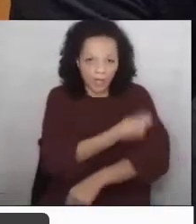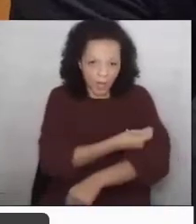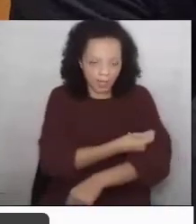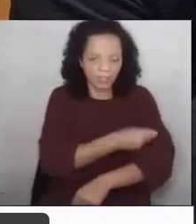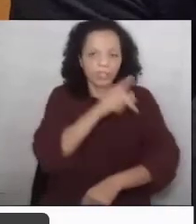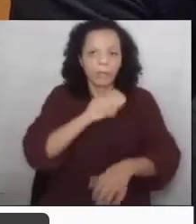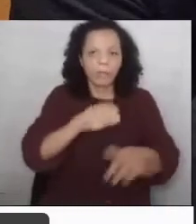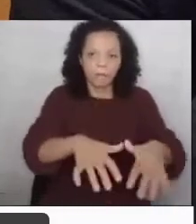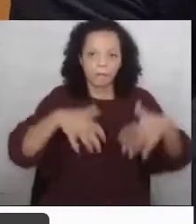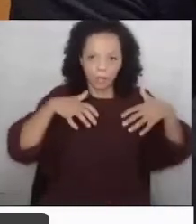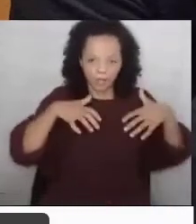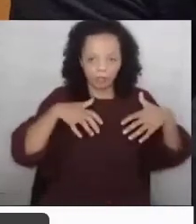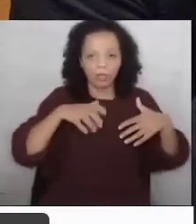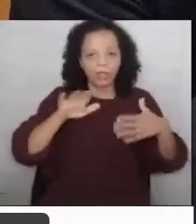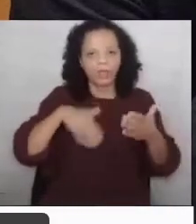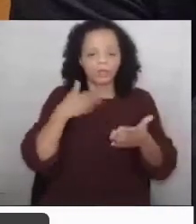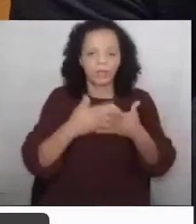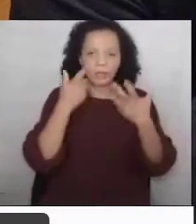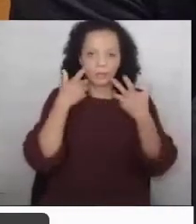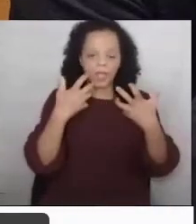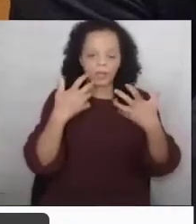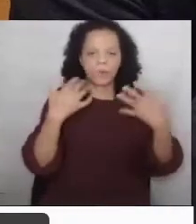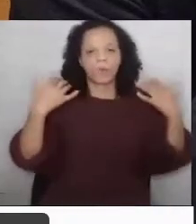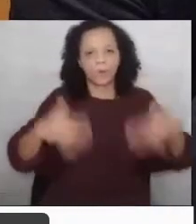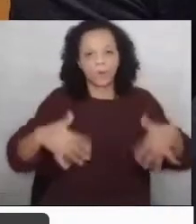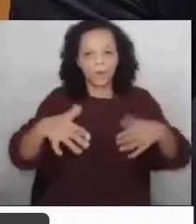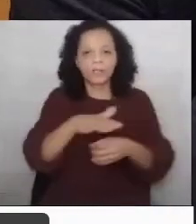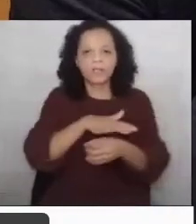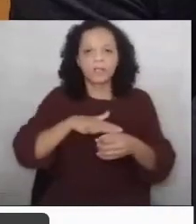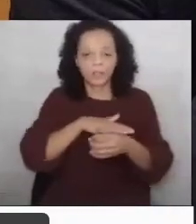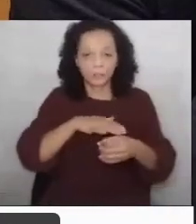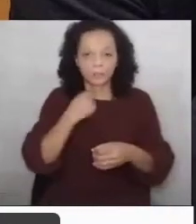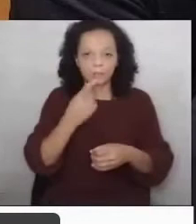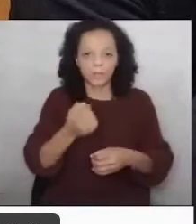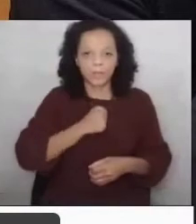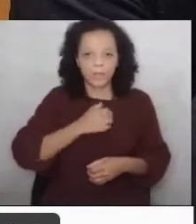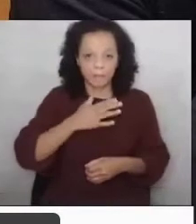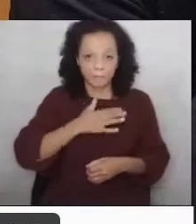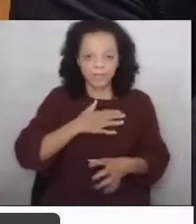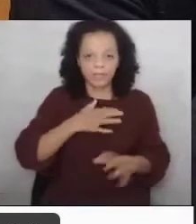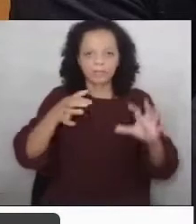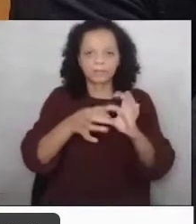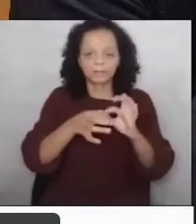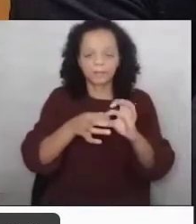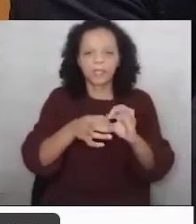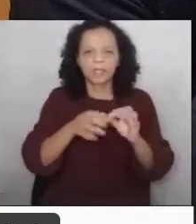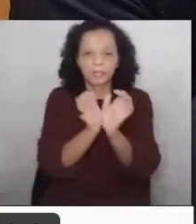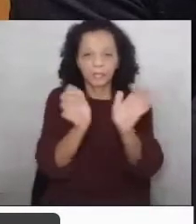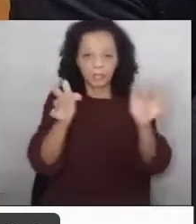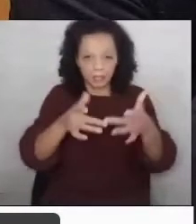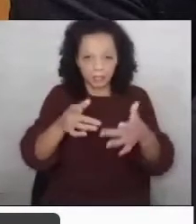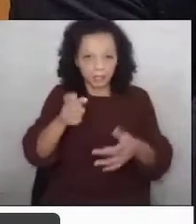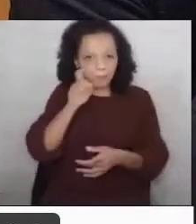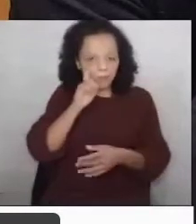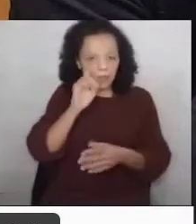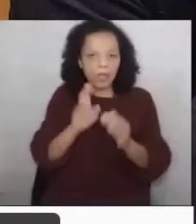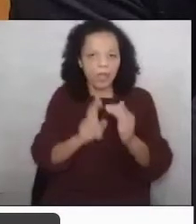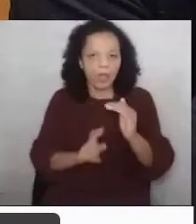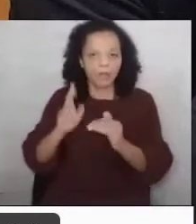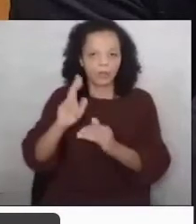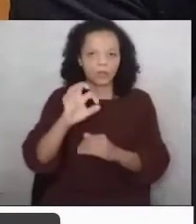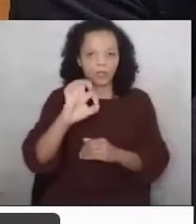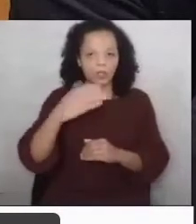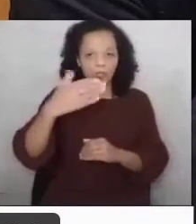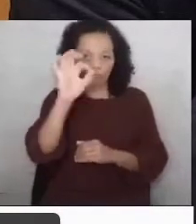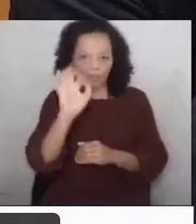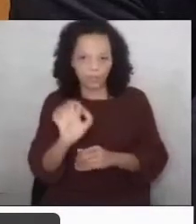Parlamento idealizaram um fenómeno que segundo a empresa de checkpoint ligado à área de se ver segurança aumenta 81 por cento